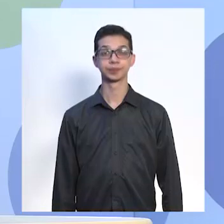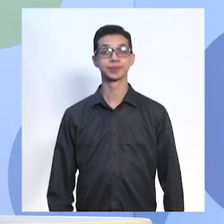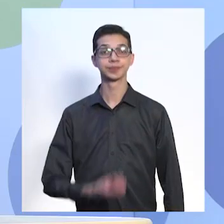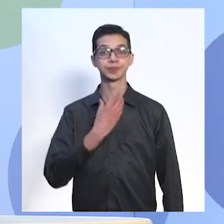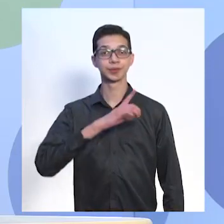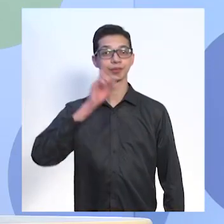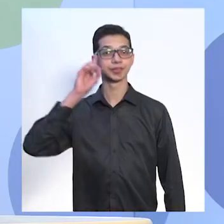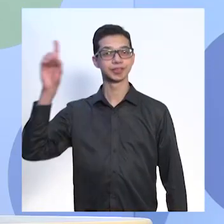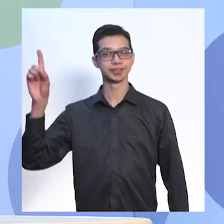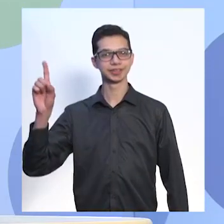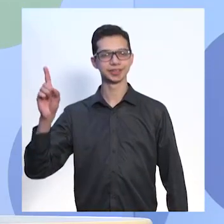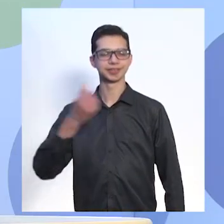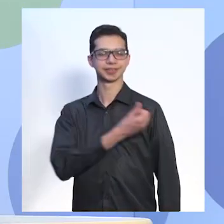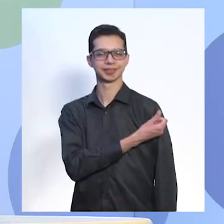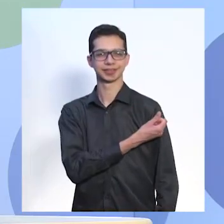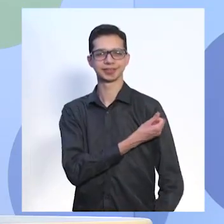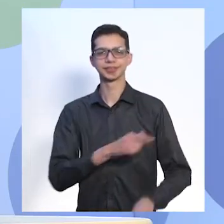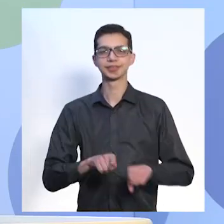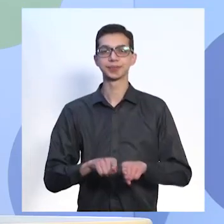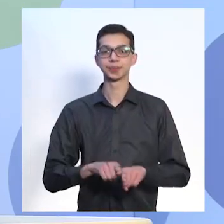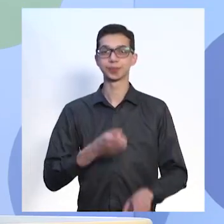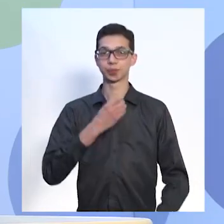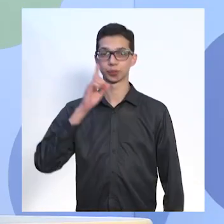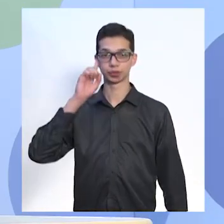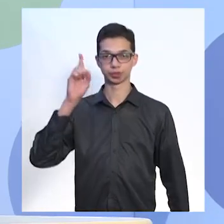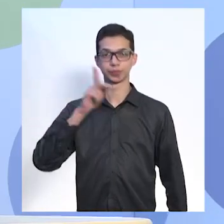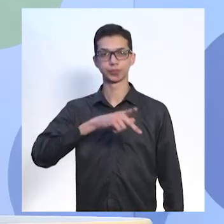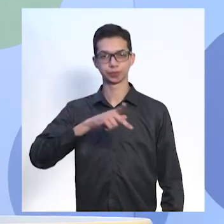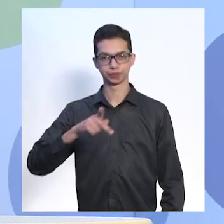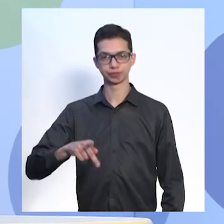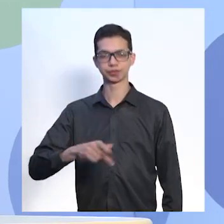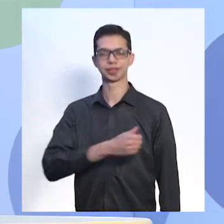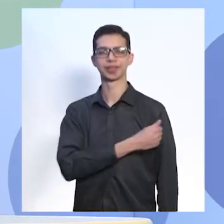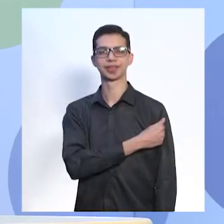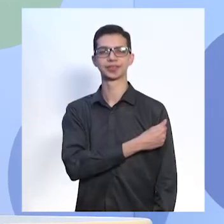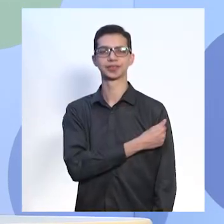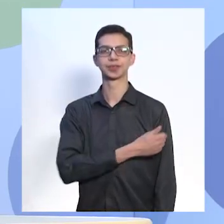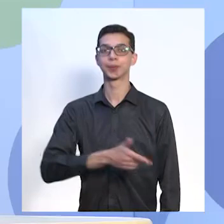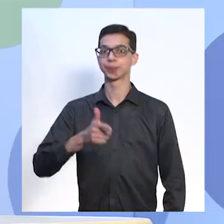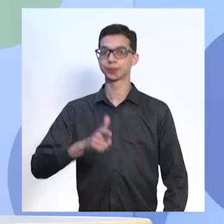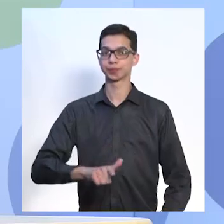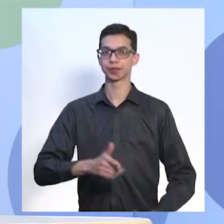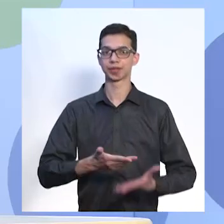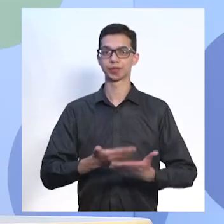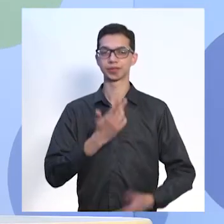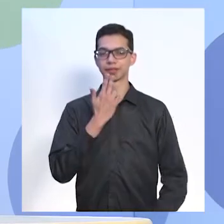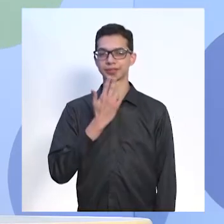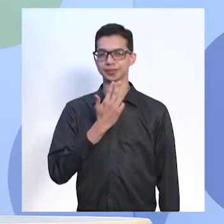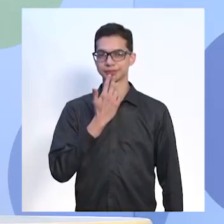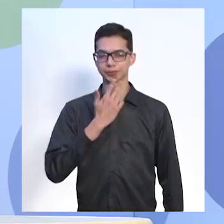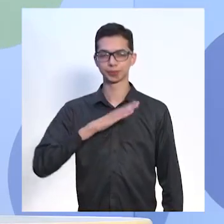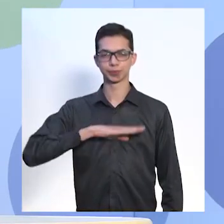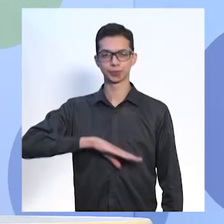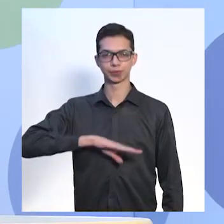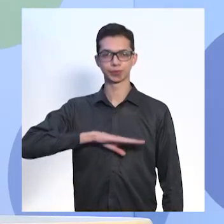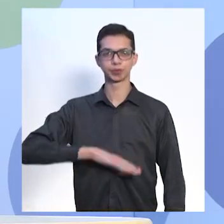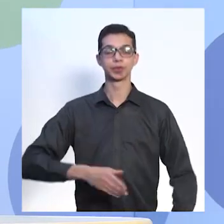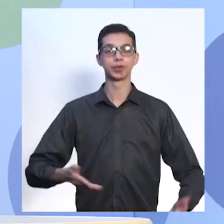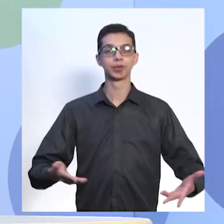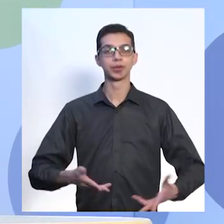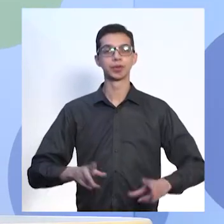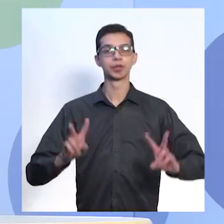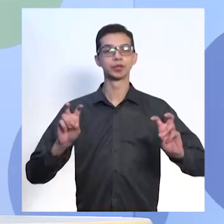Bom dia, sexto ano, bom dia, professores, bom dia, alunos. Mais uma aula de língua portuguesa. O título